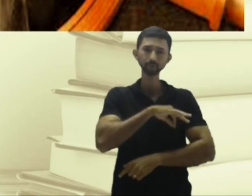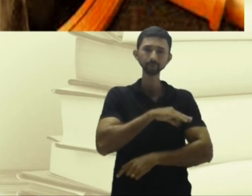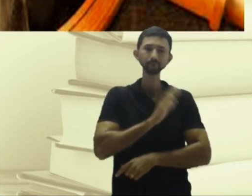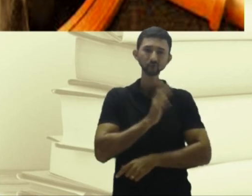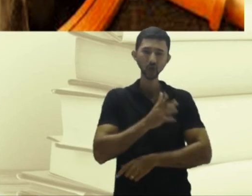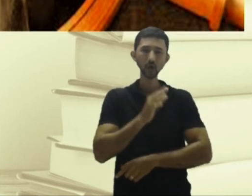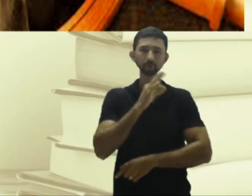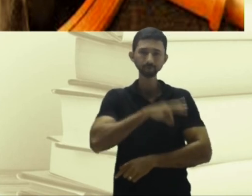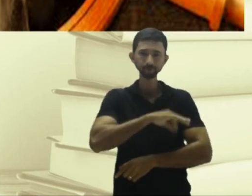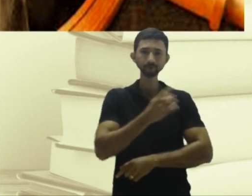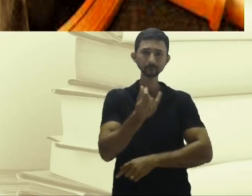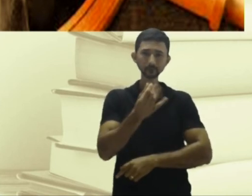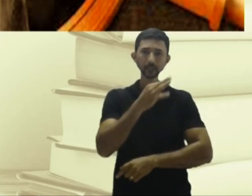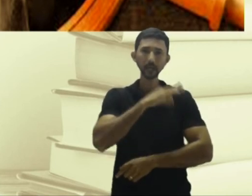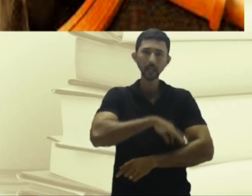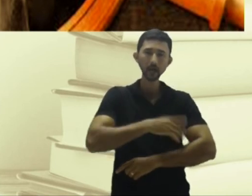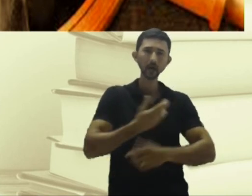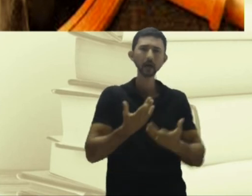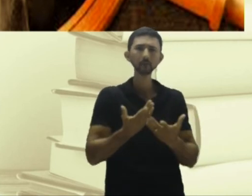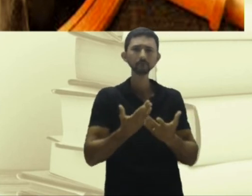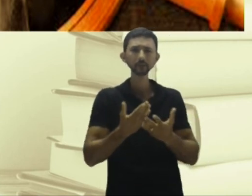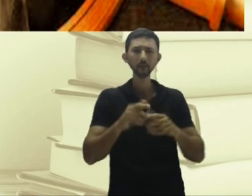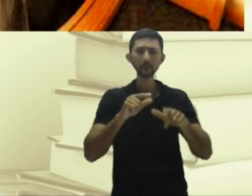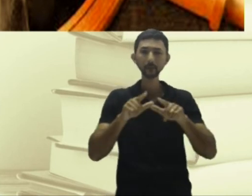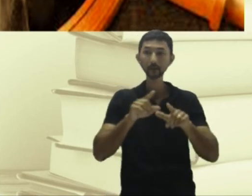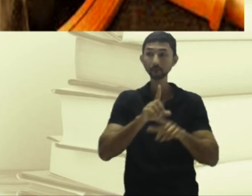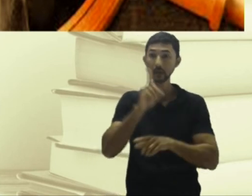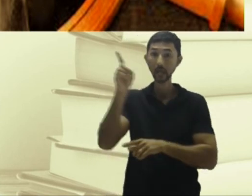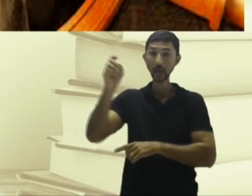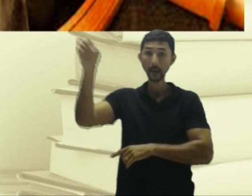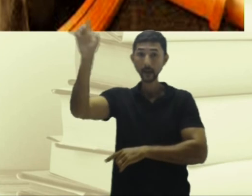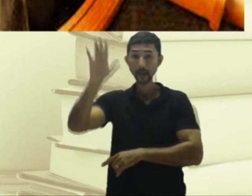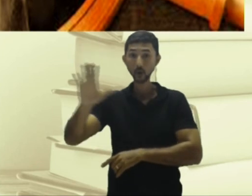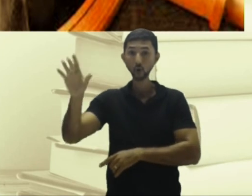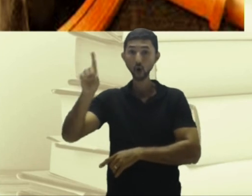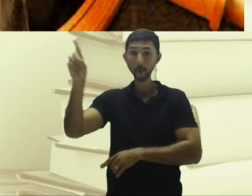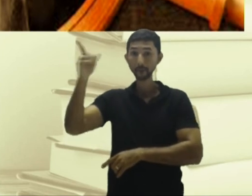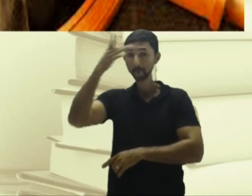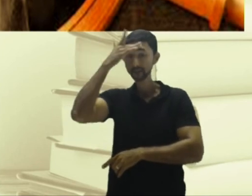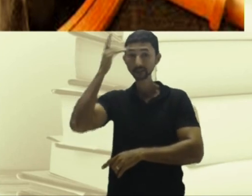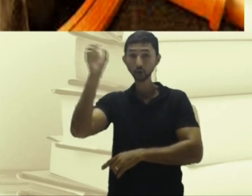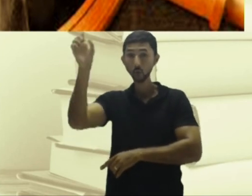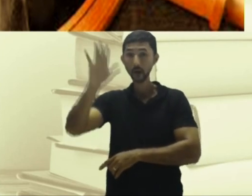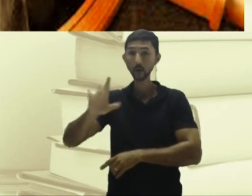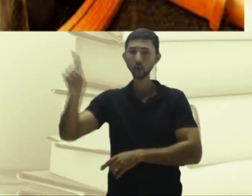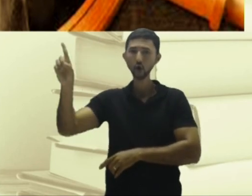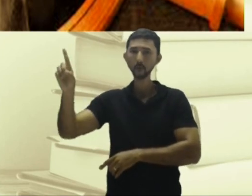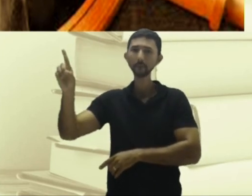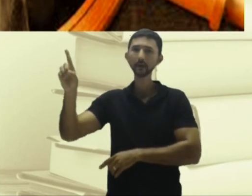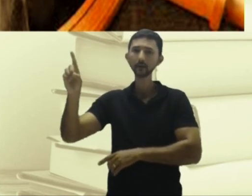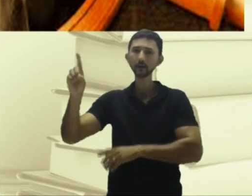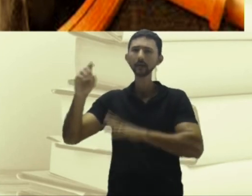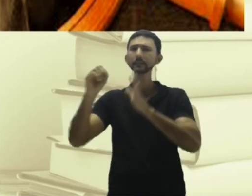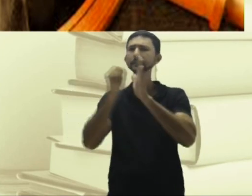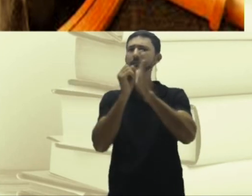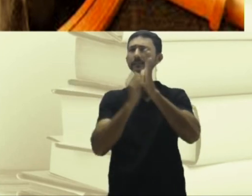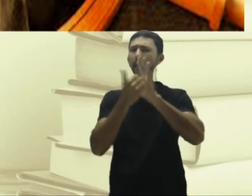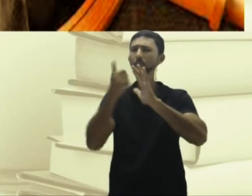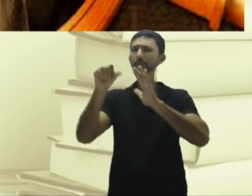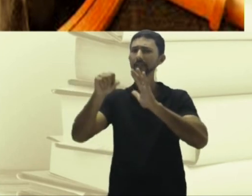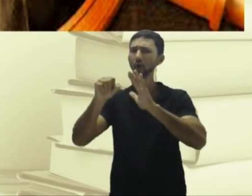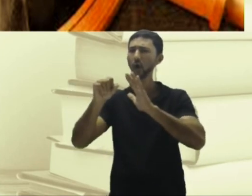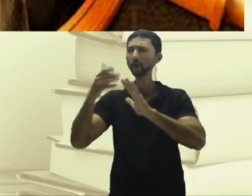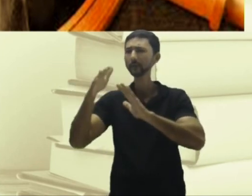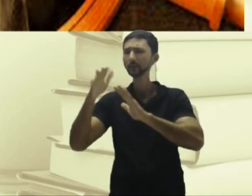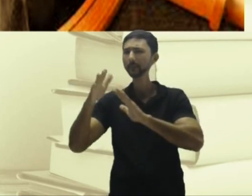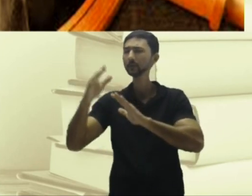Eram principalmente trabalho dos imigrantes europeus que na segunda metade do século XIX, começavam a